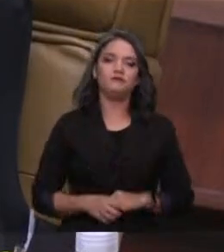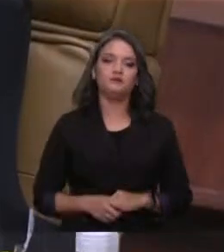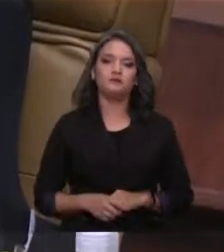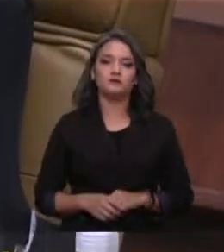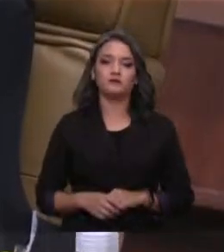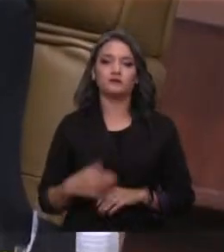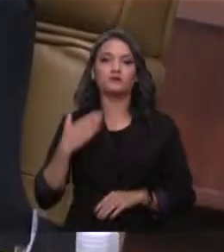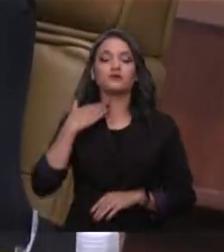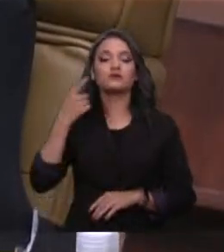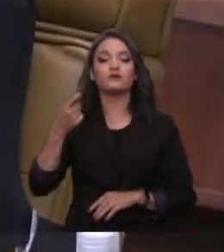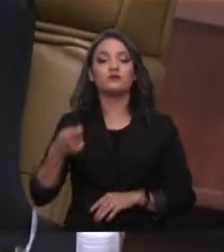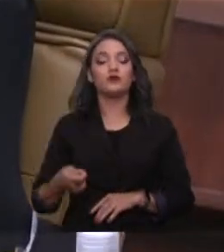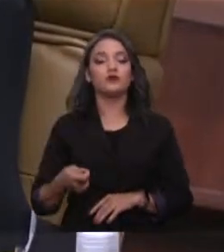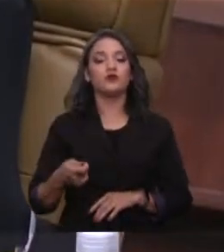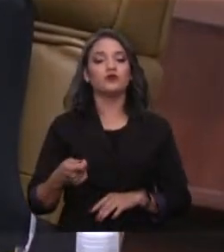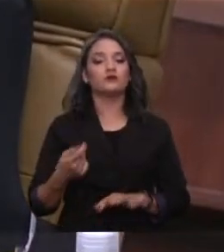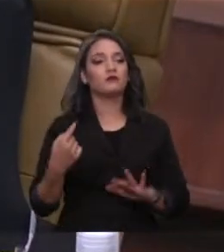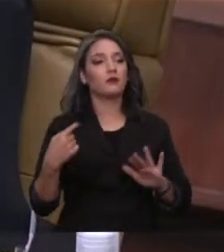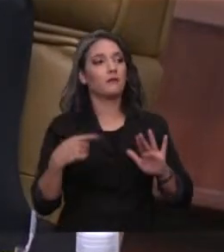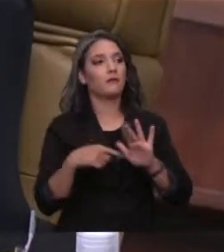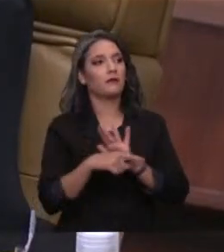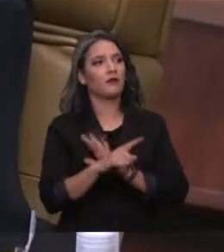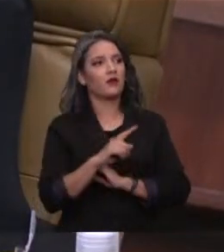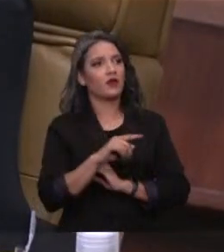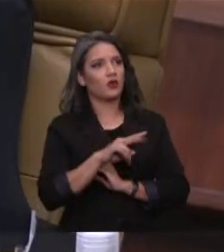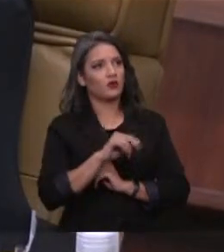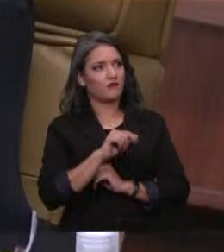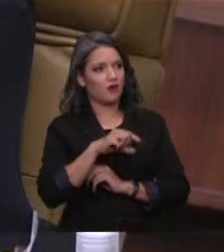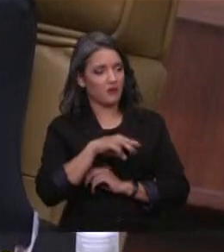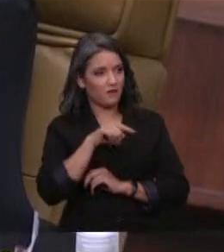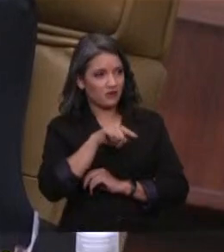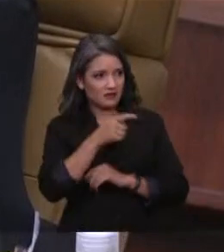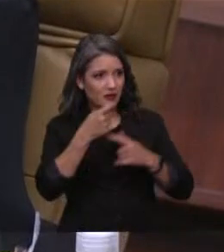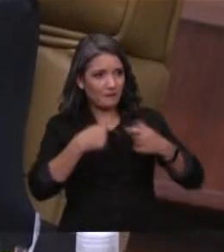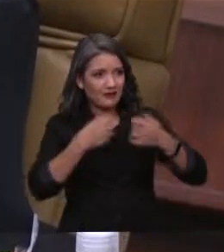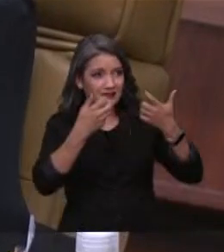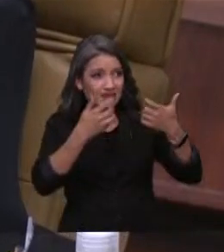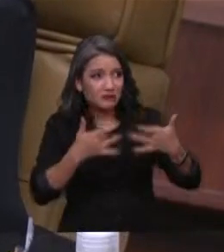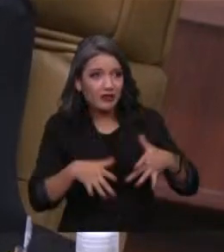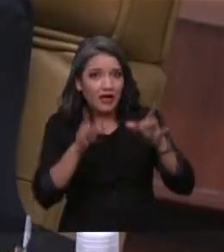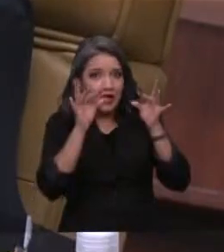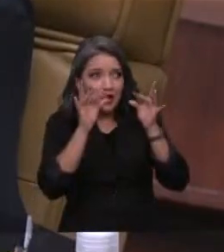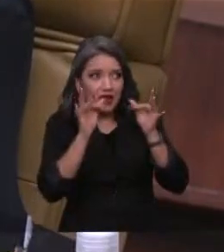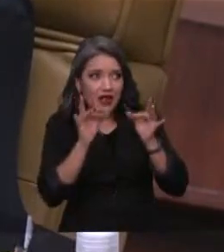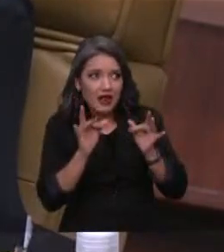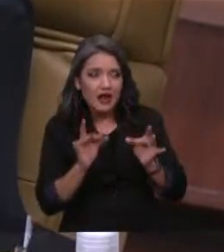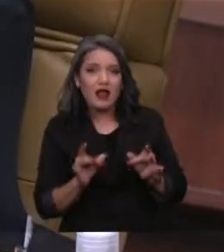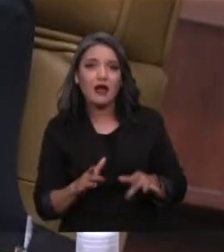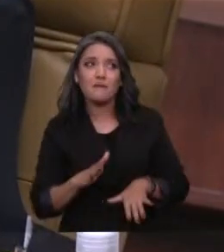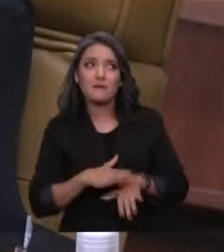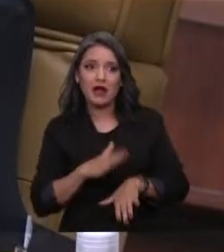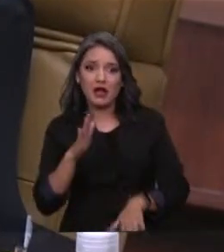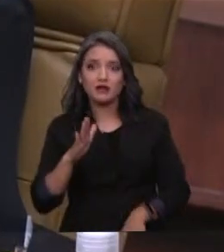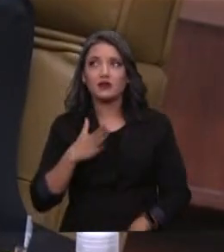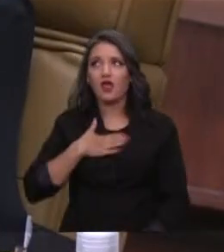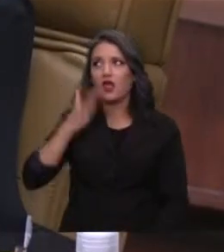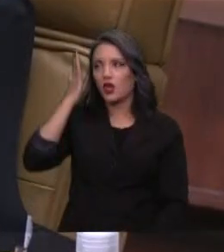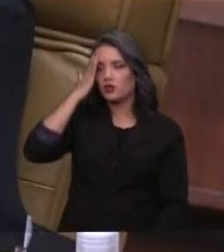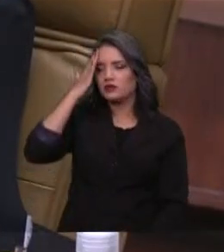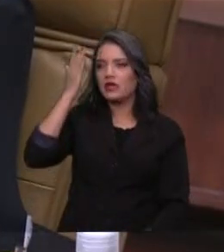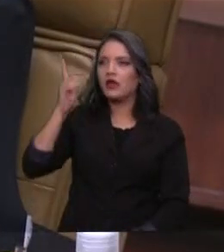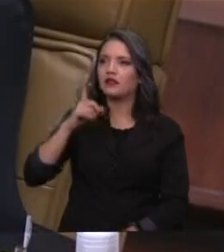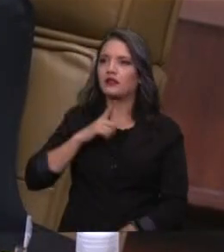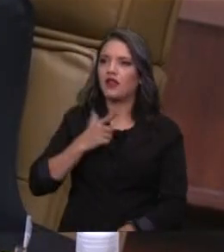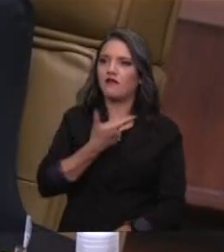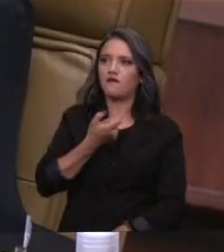O juiz cobra do senhor Valmir que seja mais específico O senhor Valmir diz, eu sei que